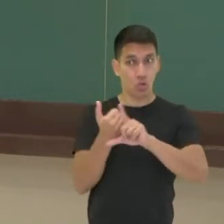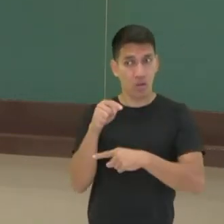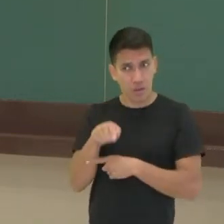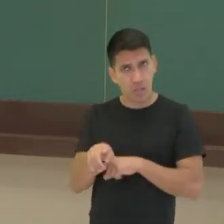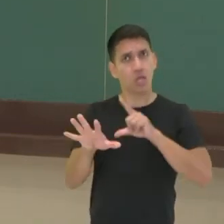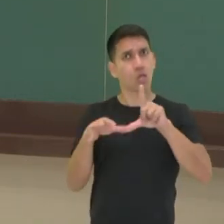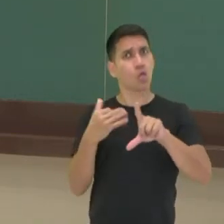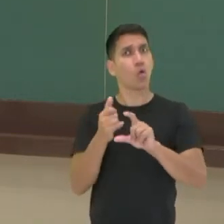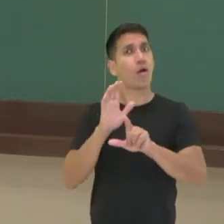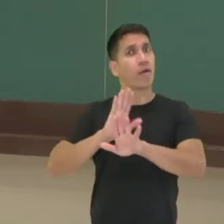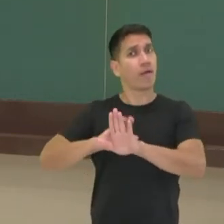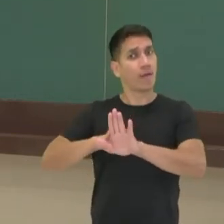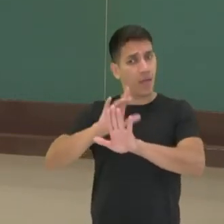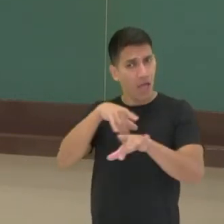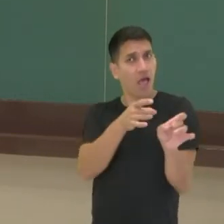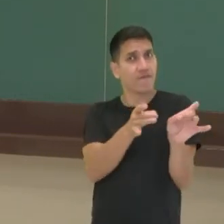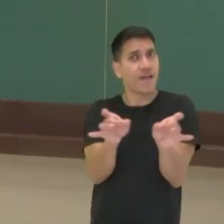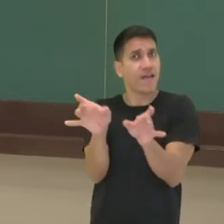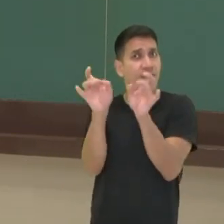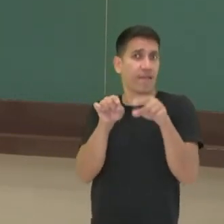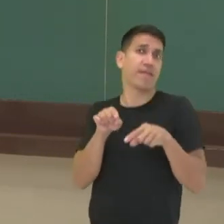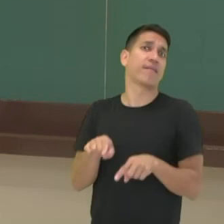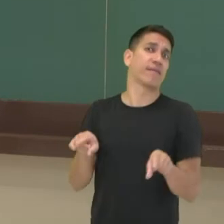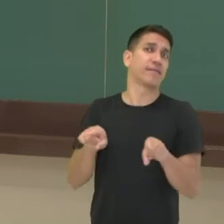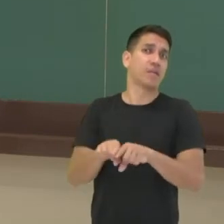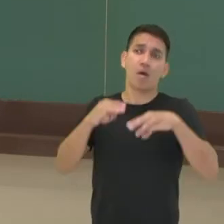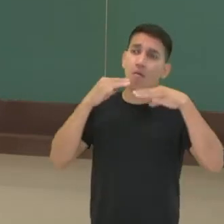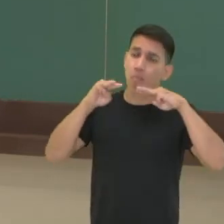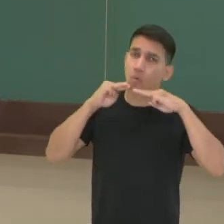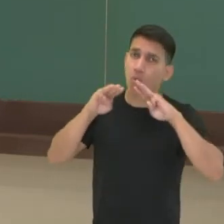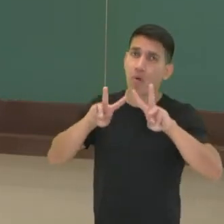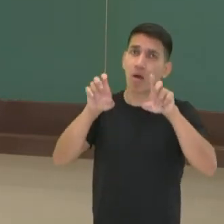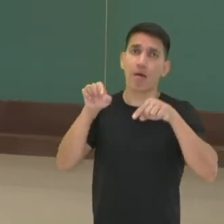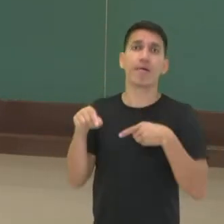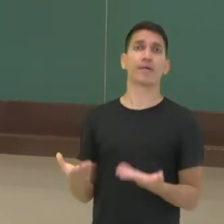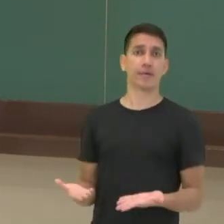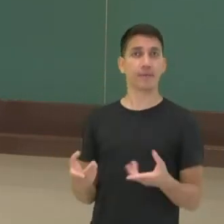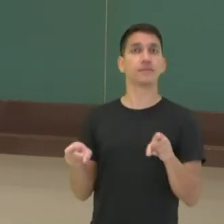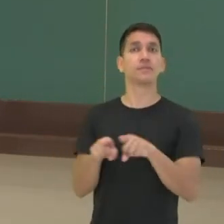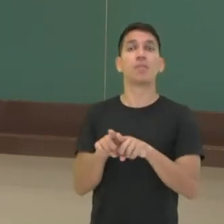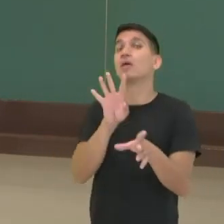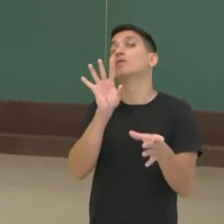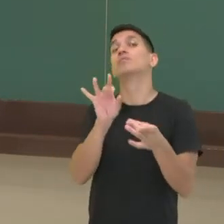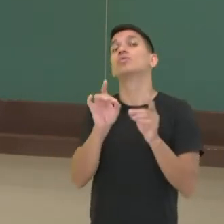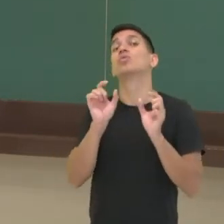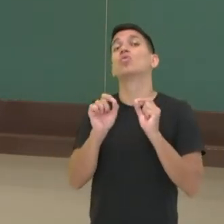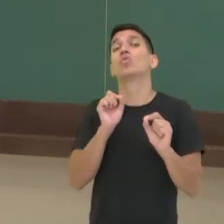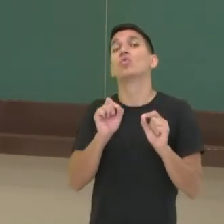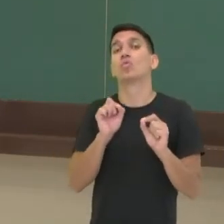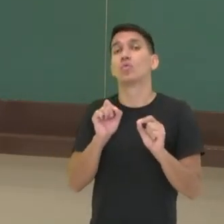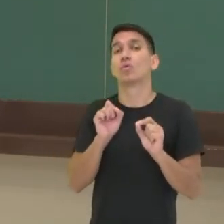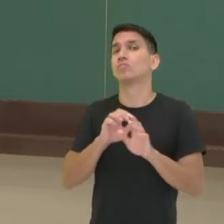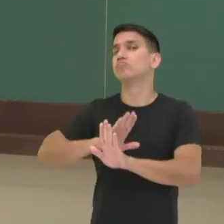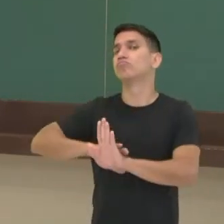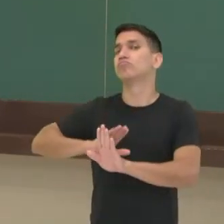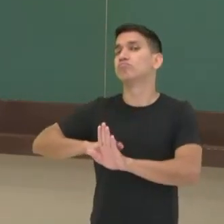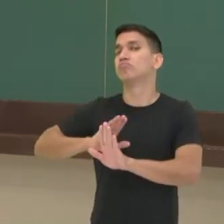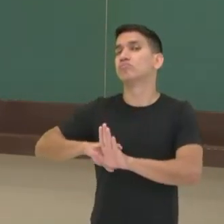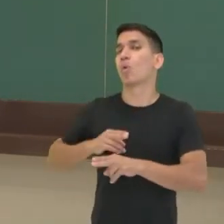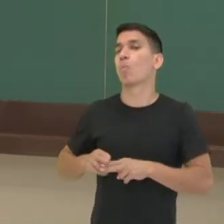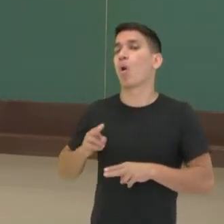está vendendo o seu tempo, né, vendendo publicidade e fazendo publicidade de forma velada, de